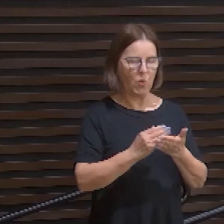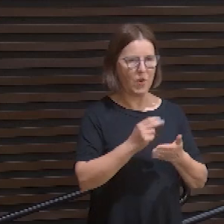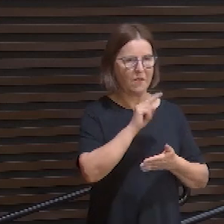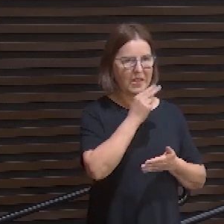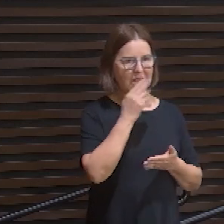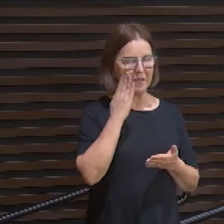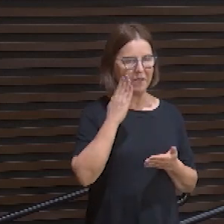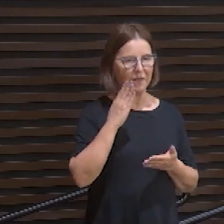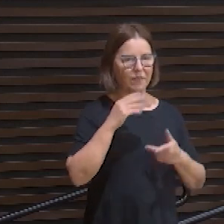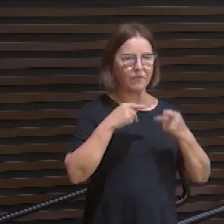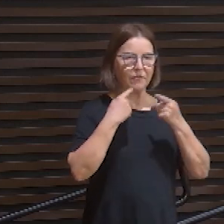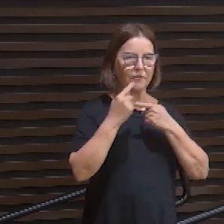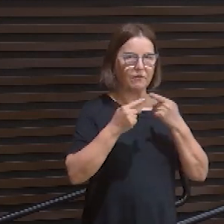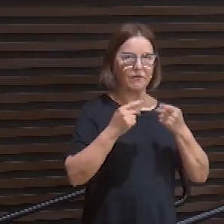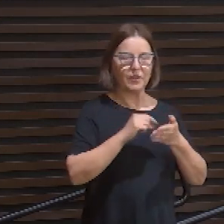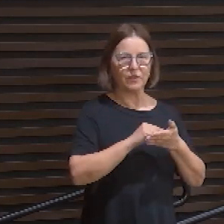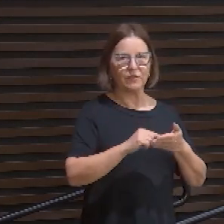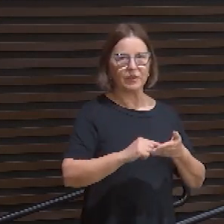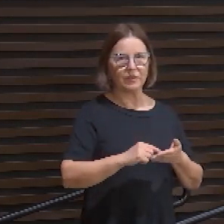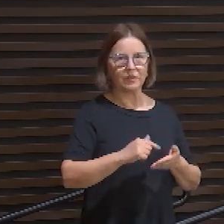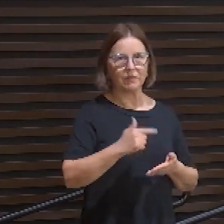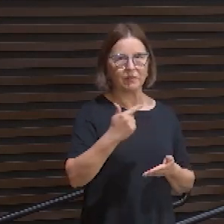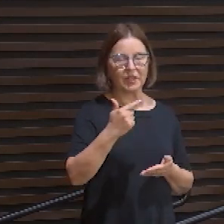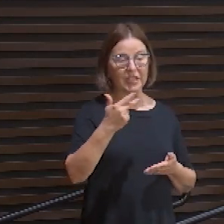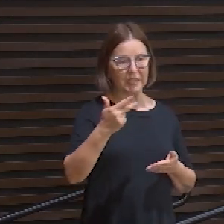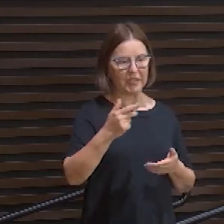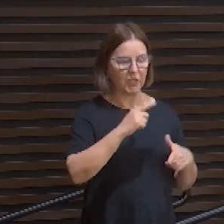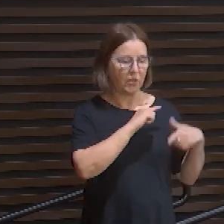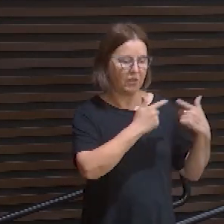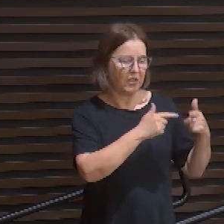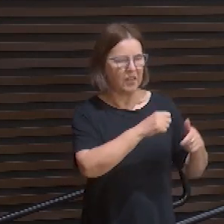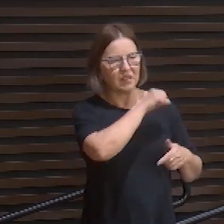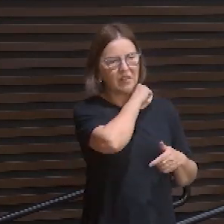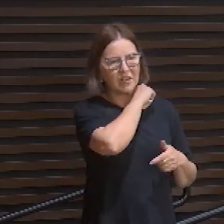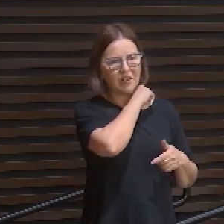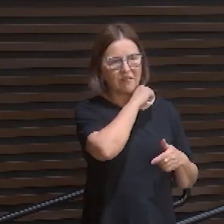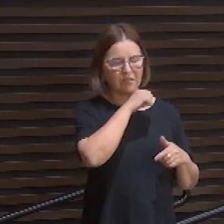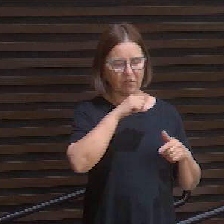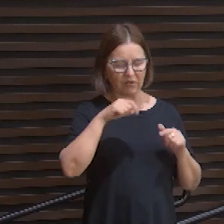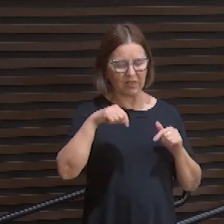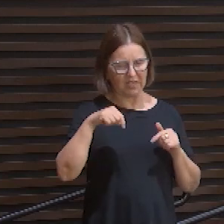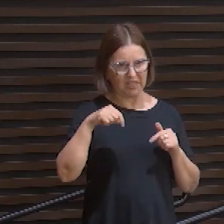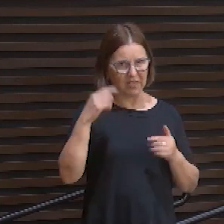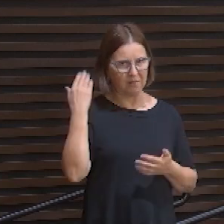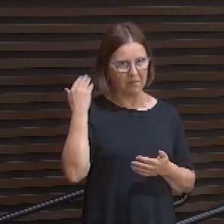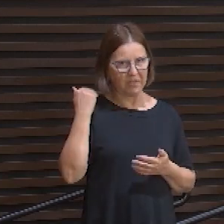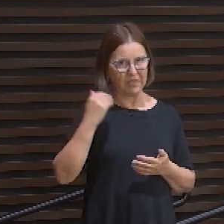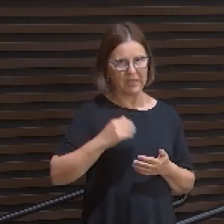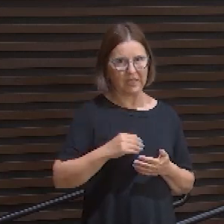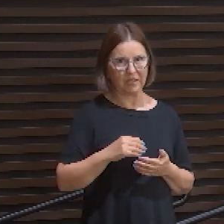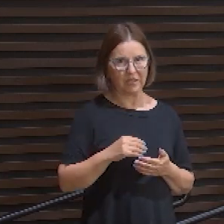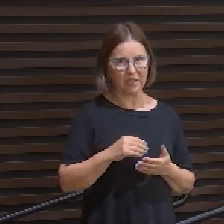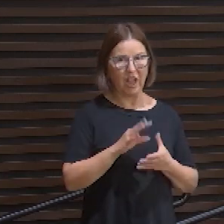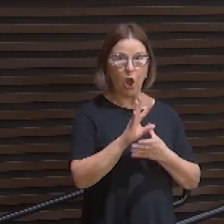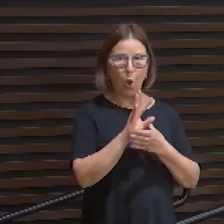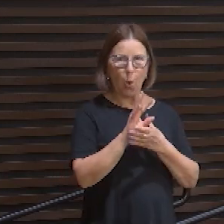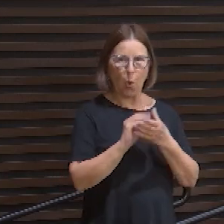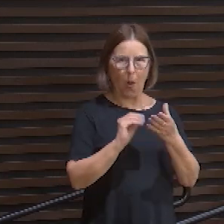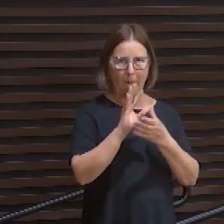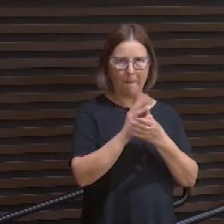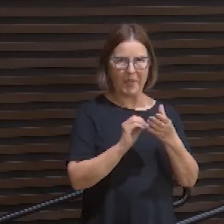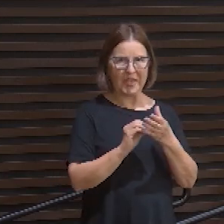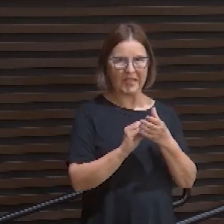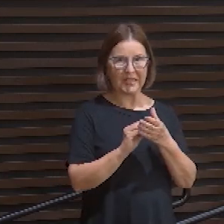observação aqui no verso 23, ele fala dos rituais e sacrifícios terrenos que eram cópias